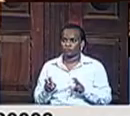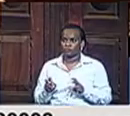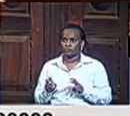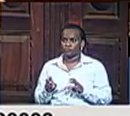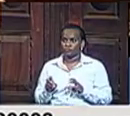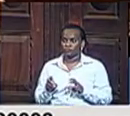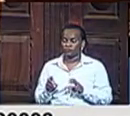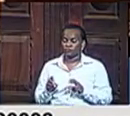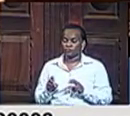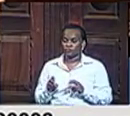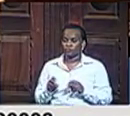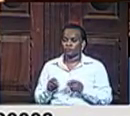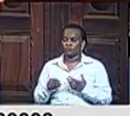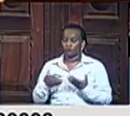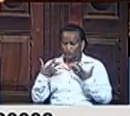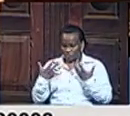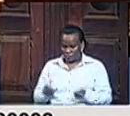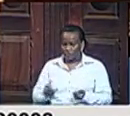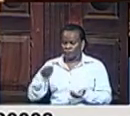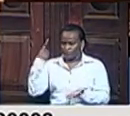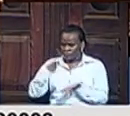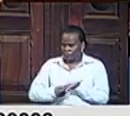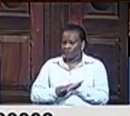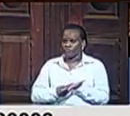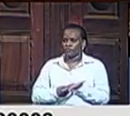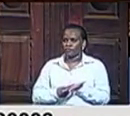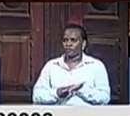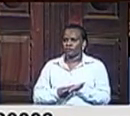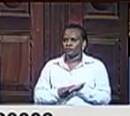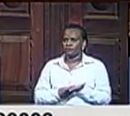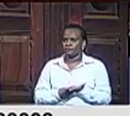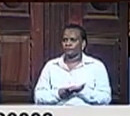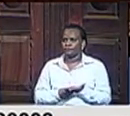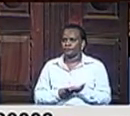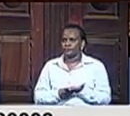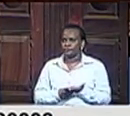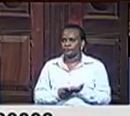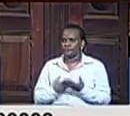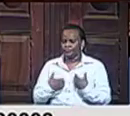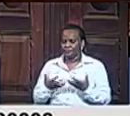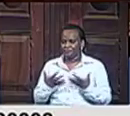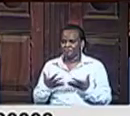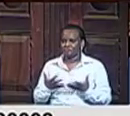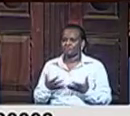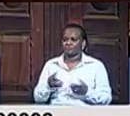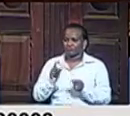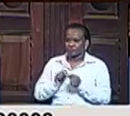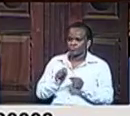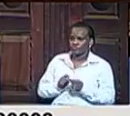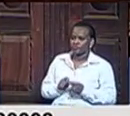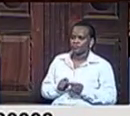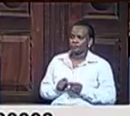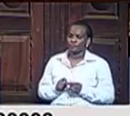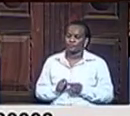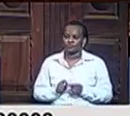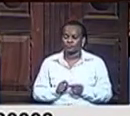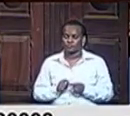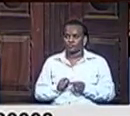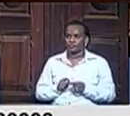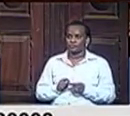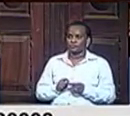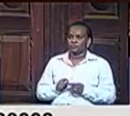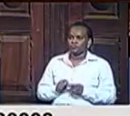que assumiu o compromisso de assim fazer com